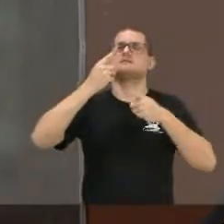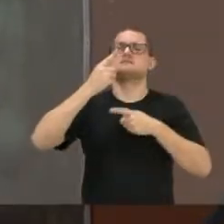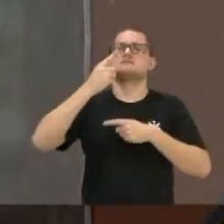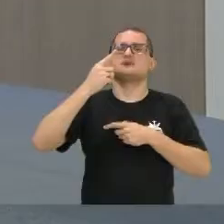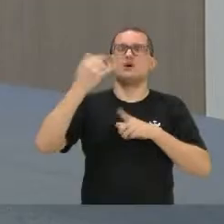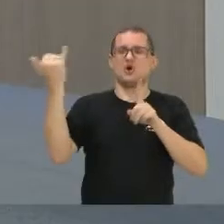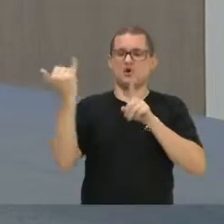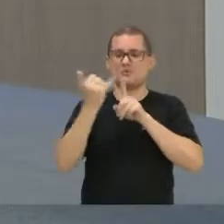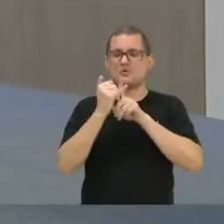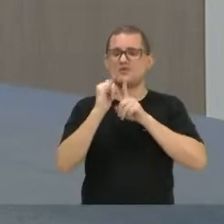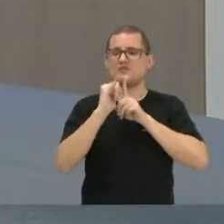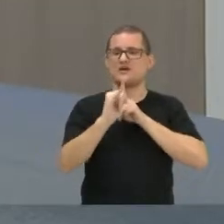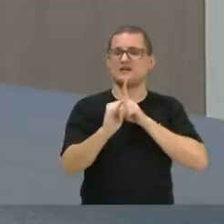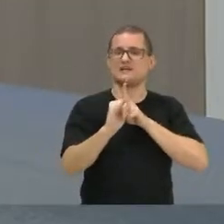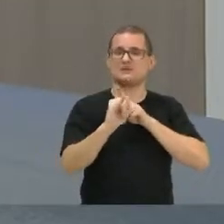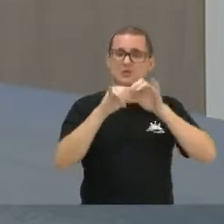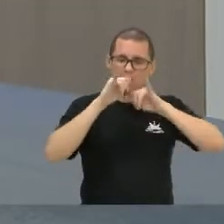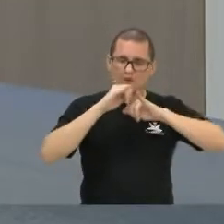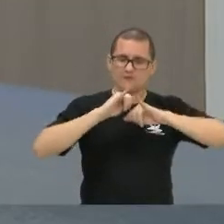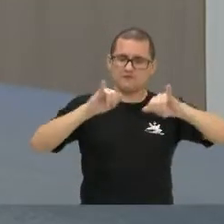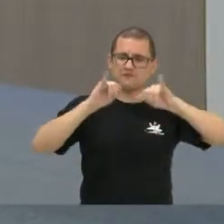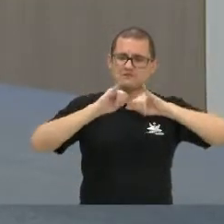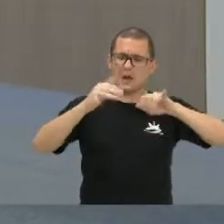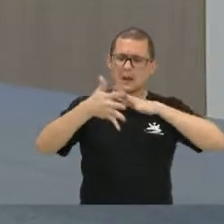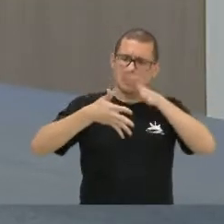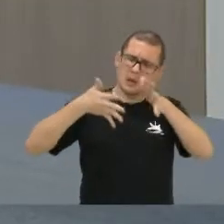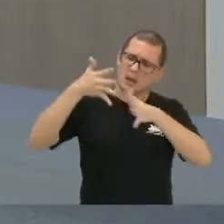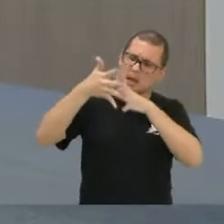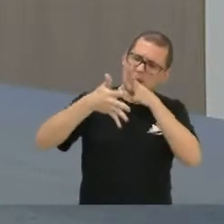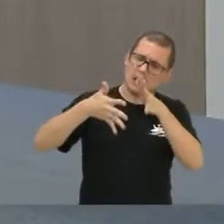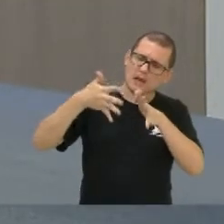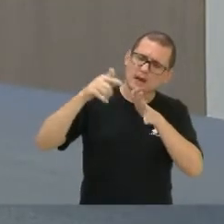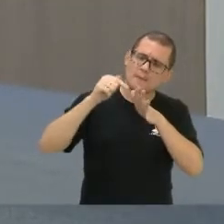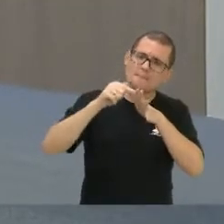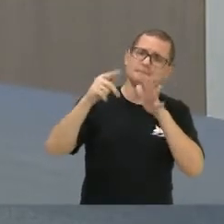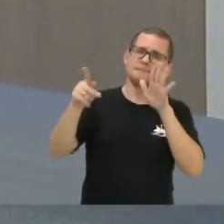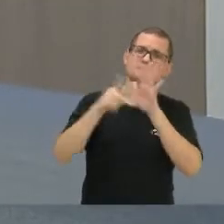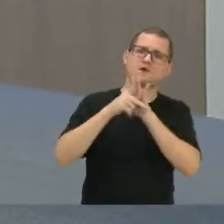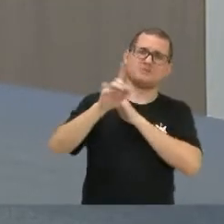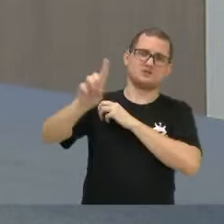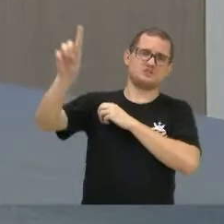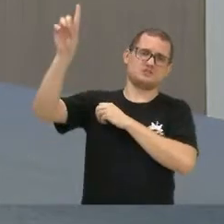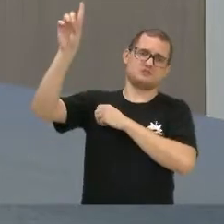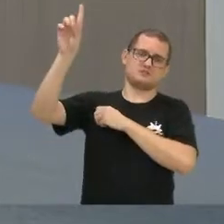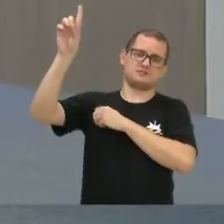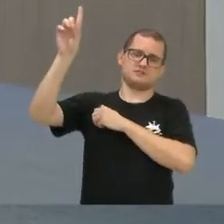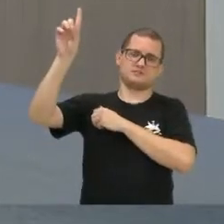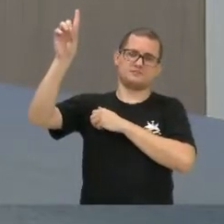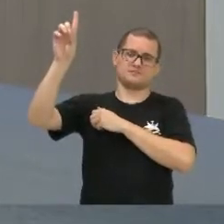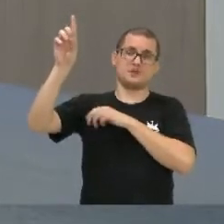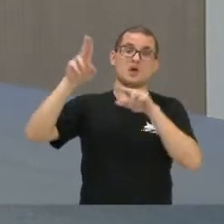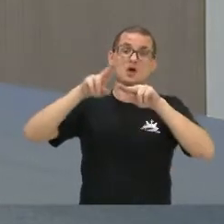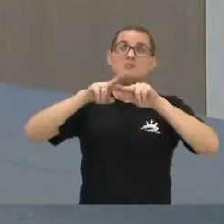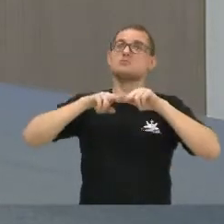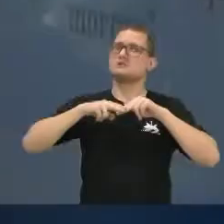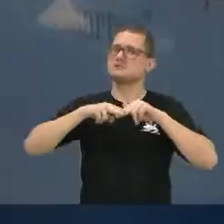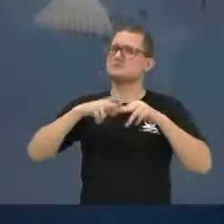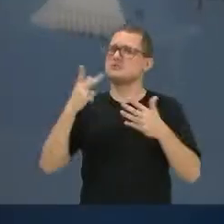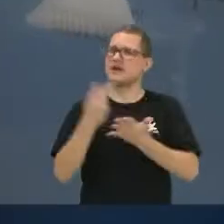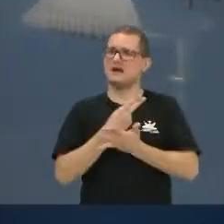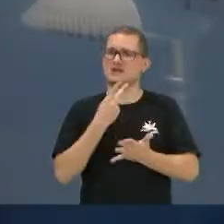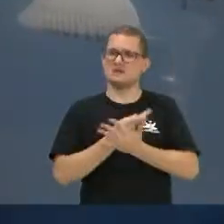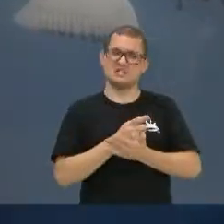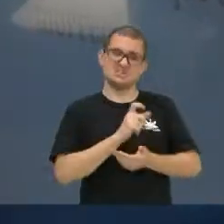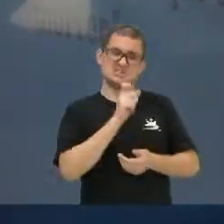pronuncia palavras ouvidas de deus por isso que é grave cardo caso